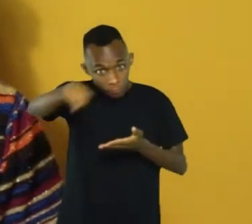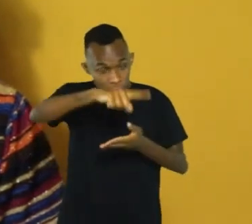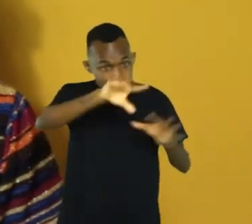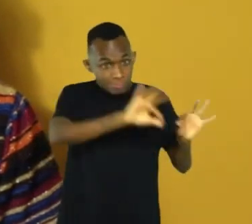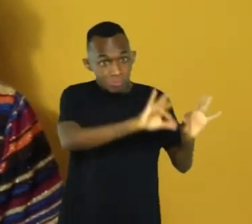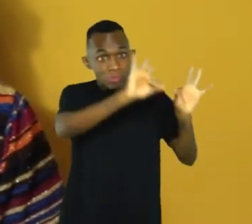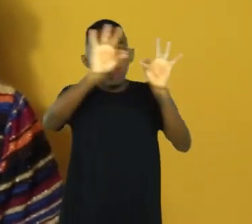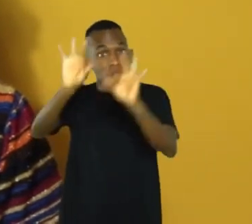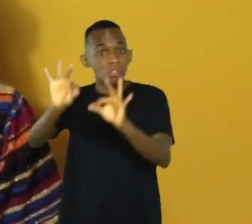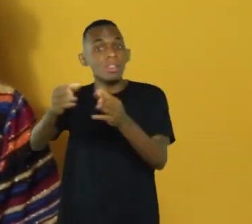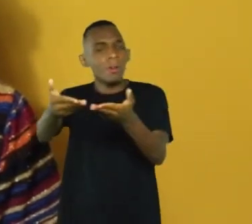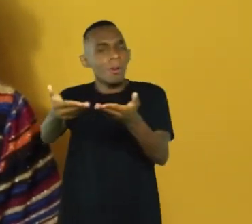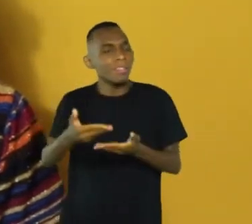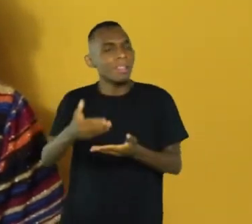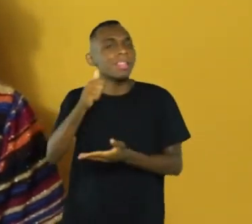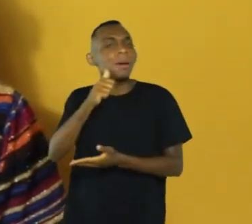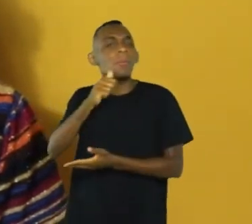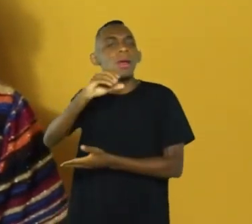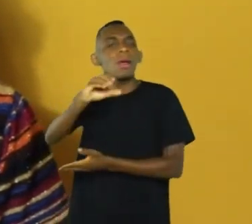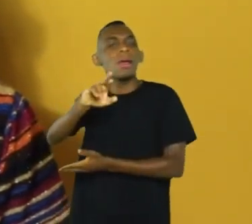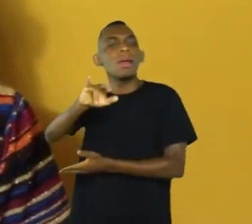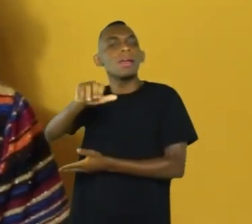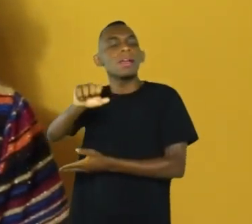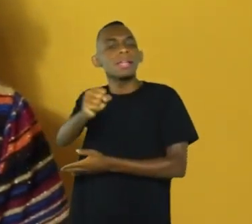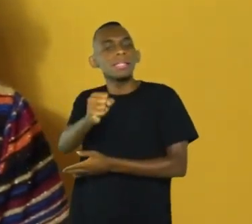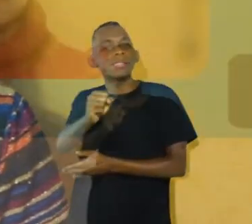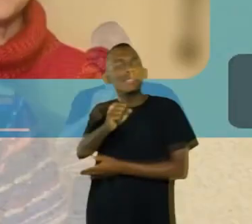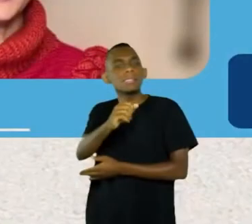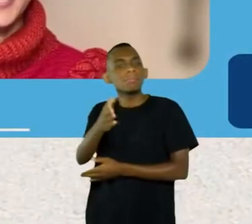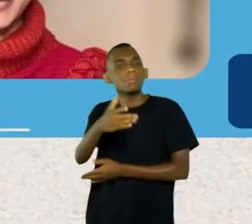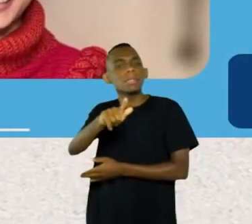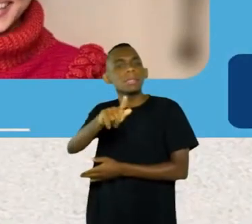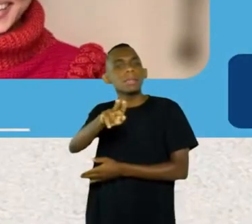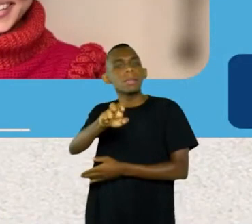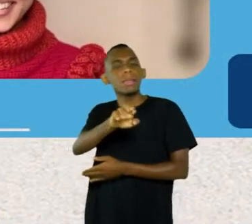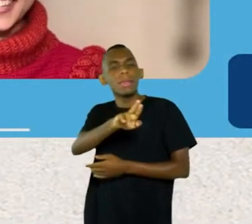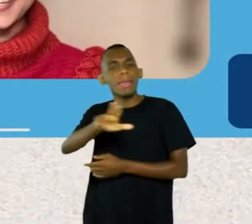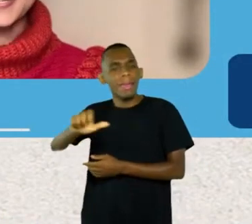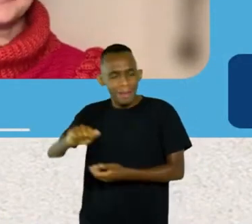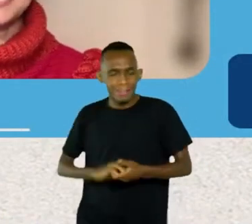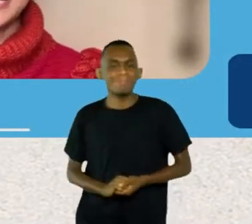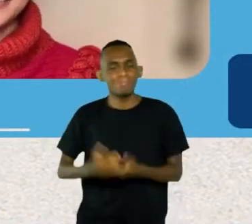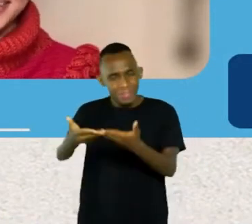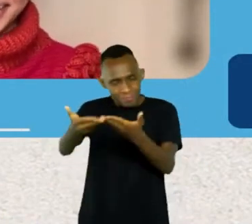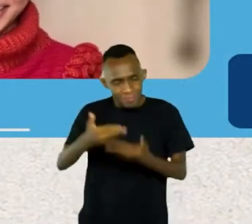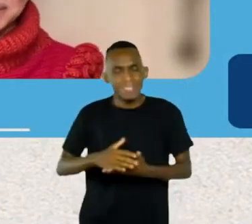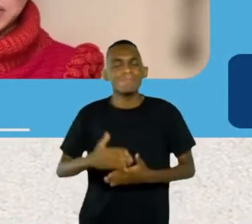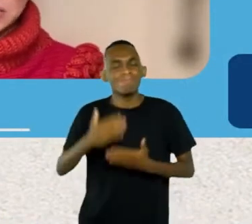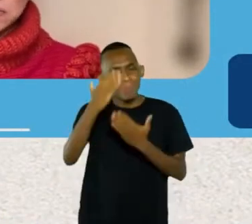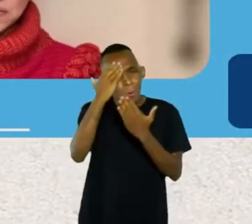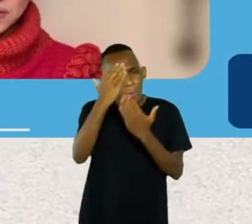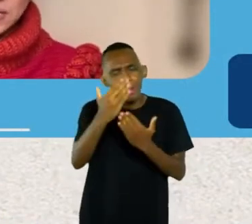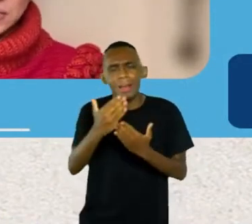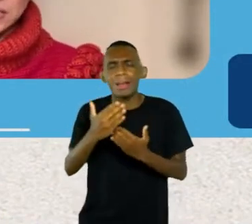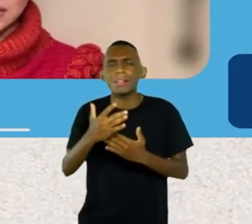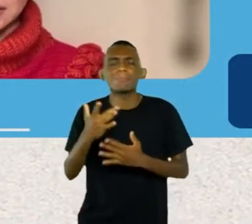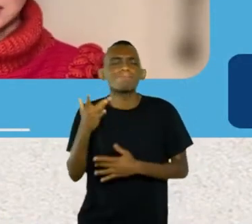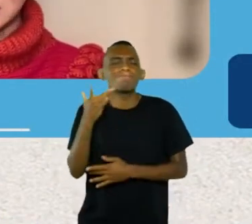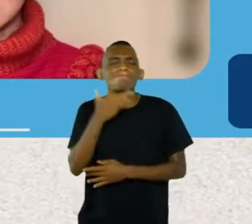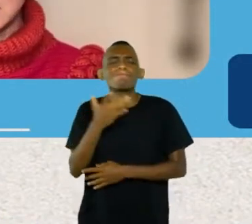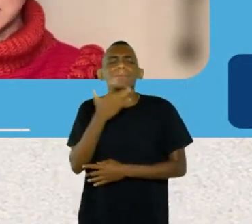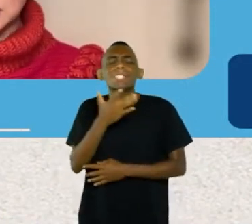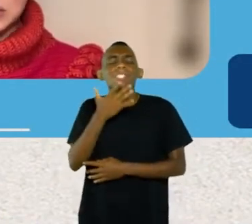Guerra, nossa convidada. Bem-vinda, Cris! Obrigada, querida. Uma delícia estar aqui mais uma